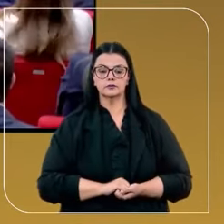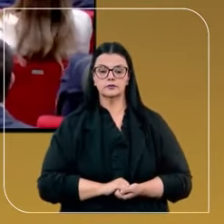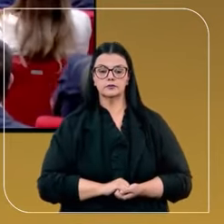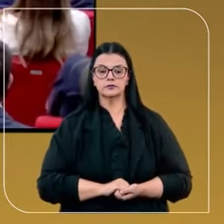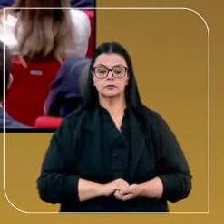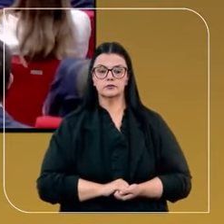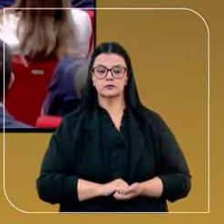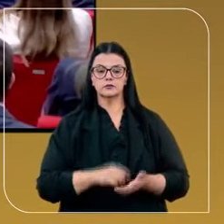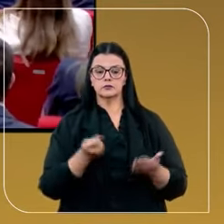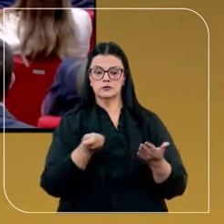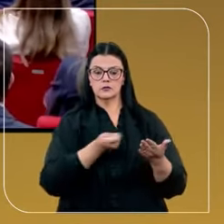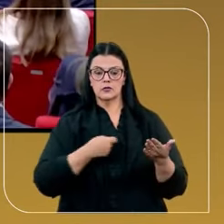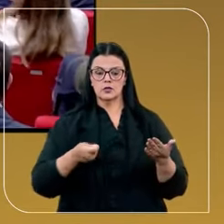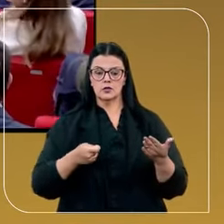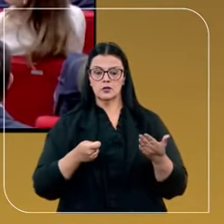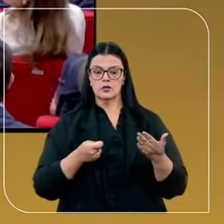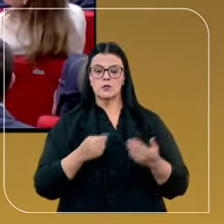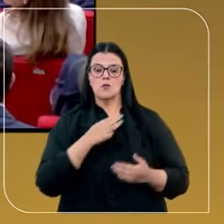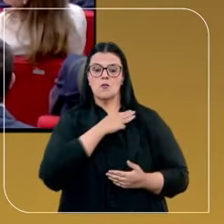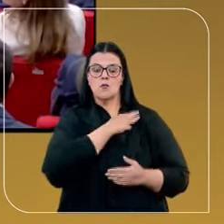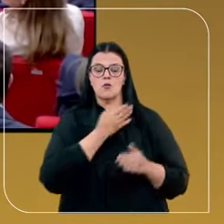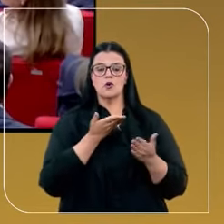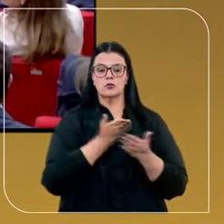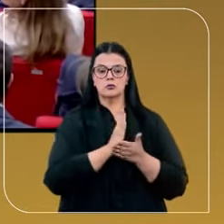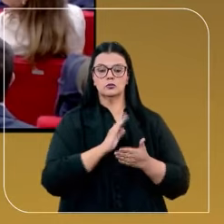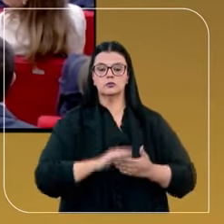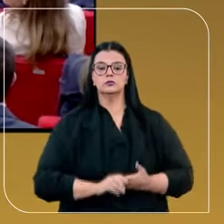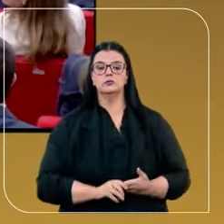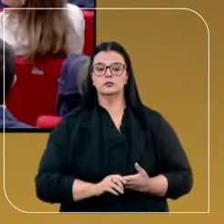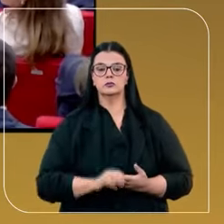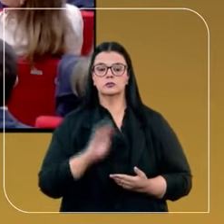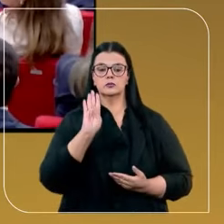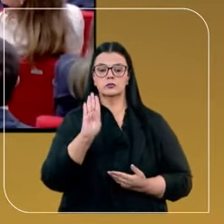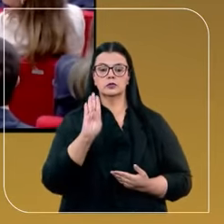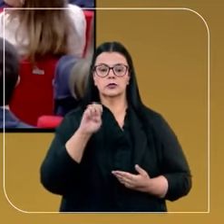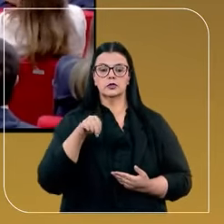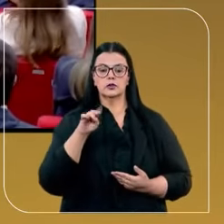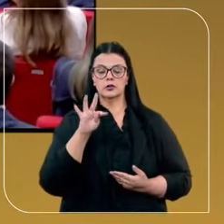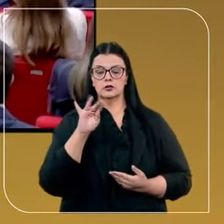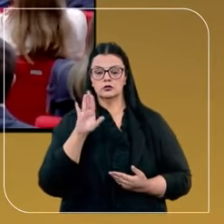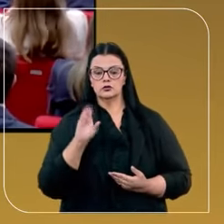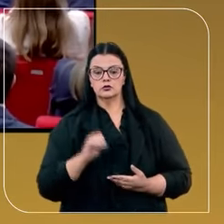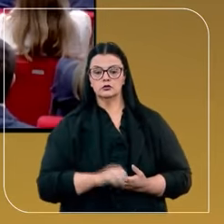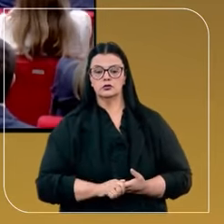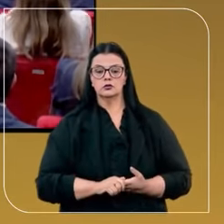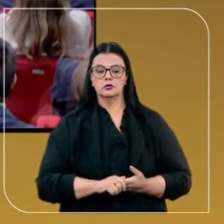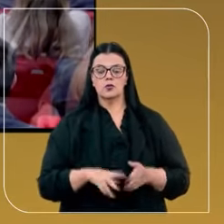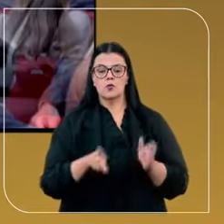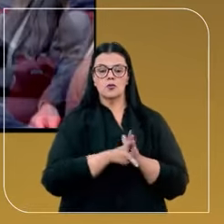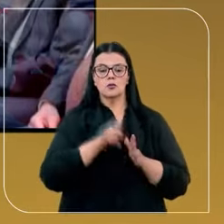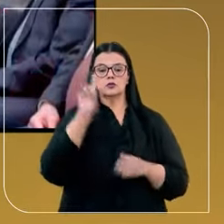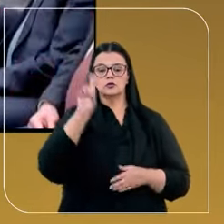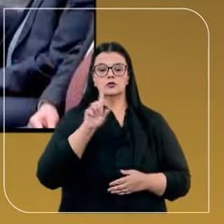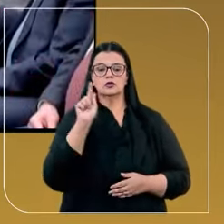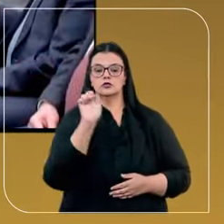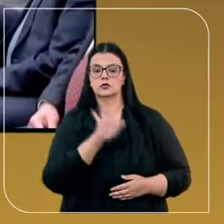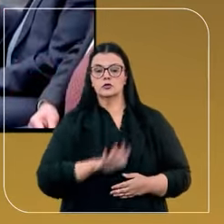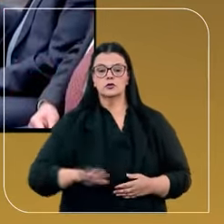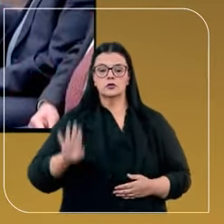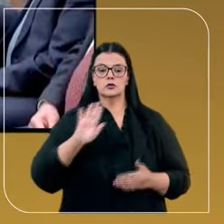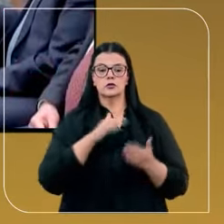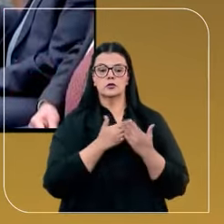Termo de posse, excelentíssimo senhor ministro Benedito Gonçalves, no cargo de diretor-geral da Escola Nacional